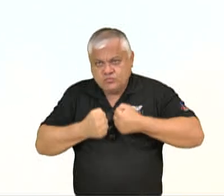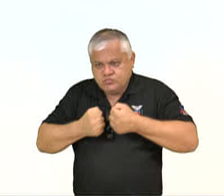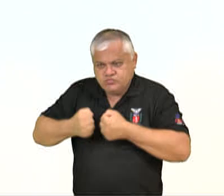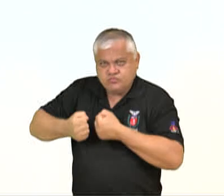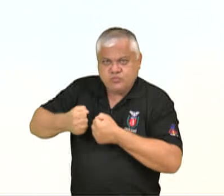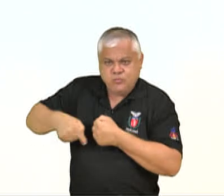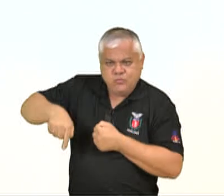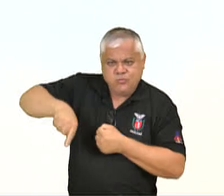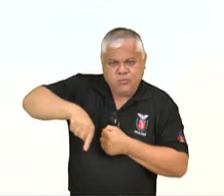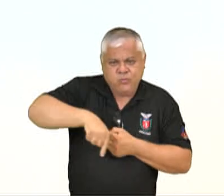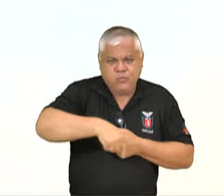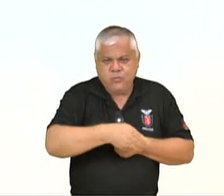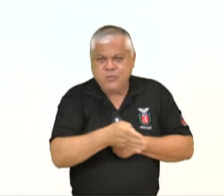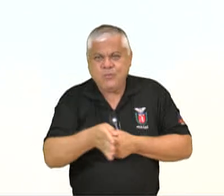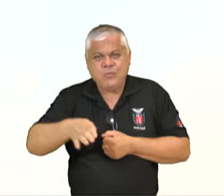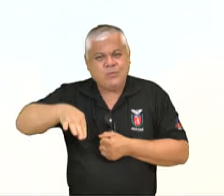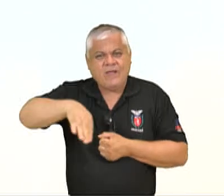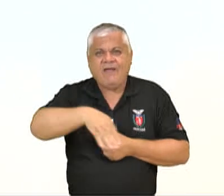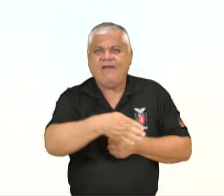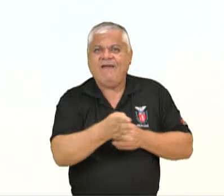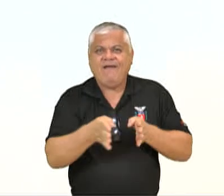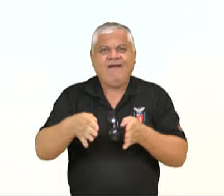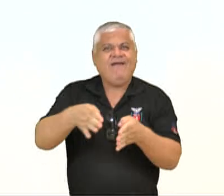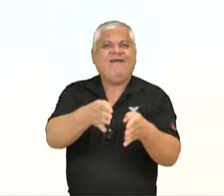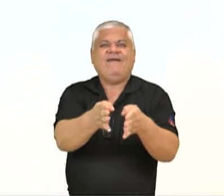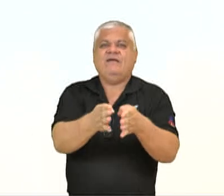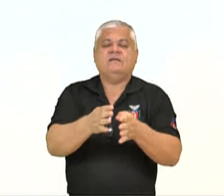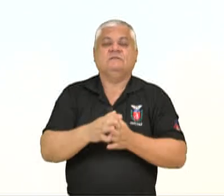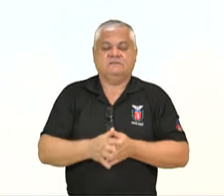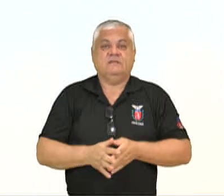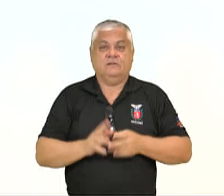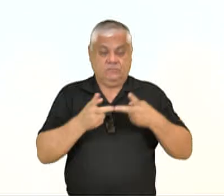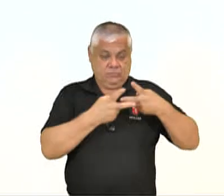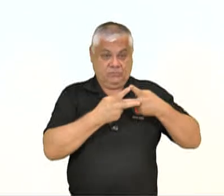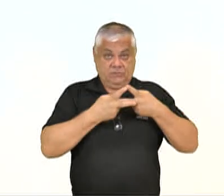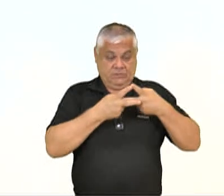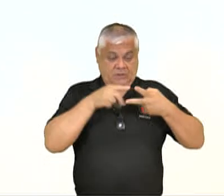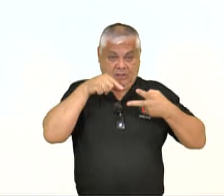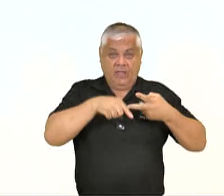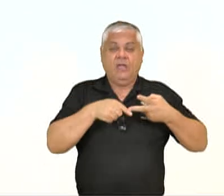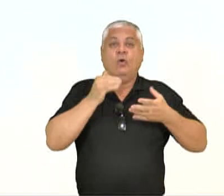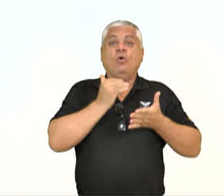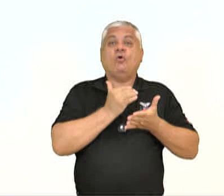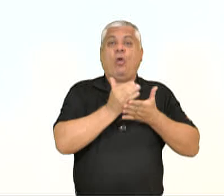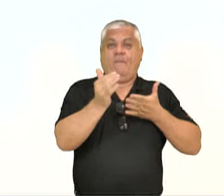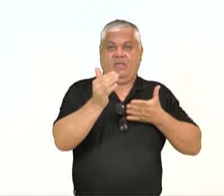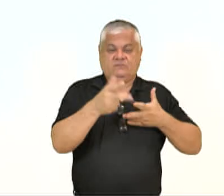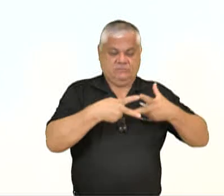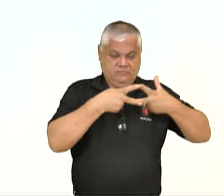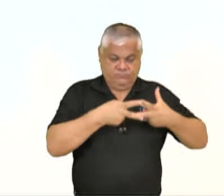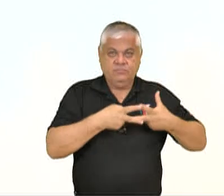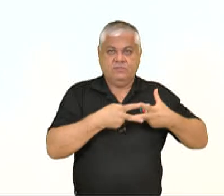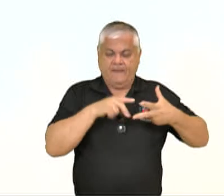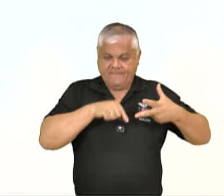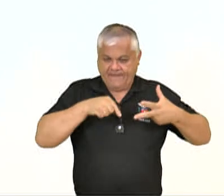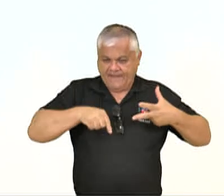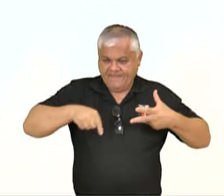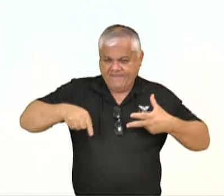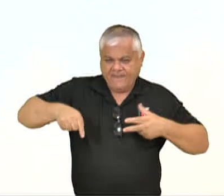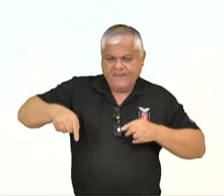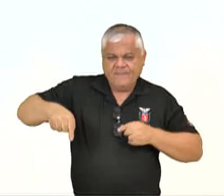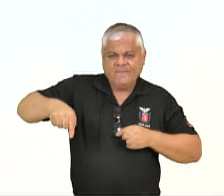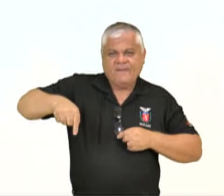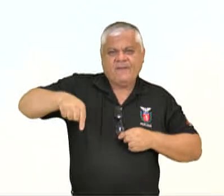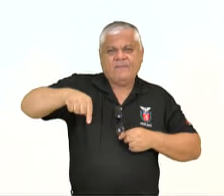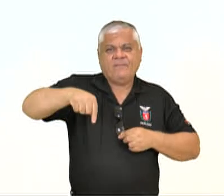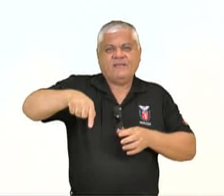triângulo marca o início da prova, então vocês veem todo o percurso que ele tem que fazer e aqueles dois círculos ali, um